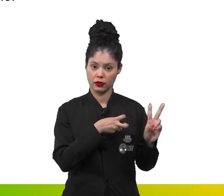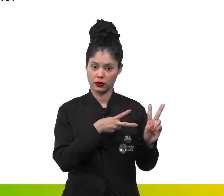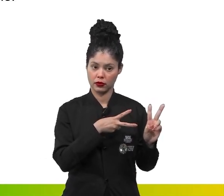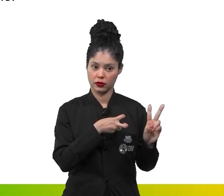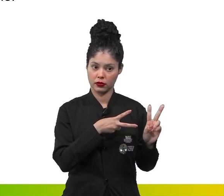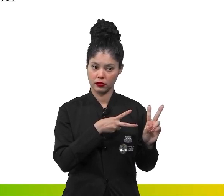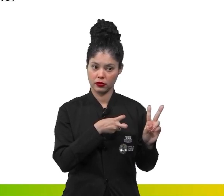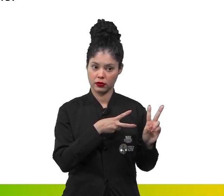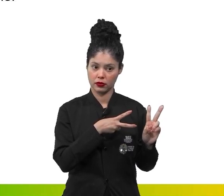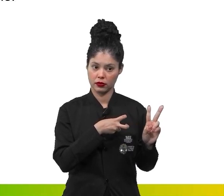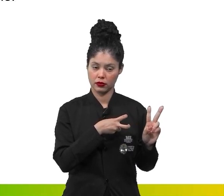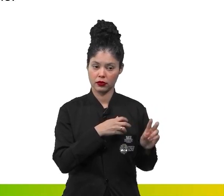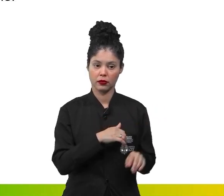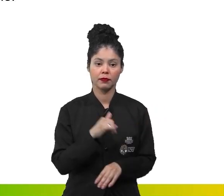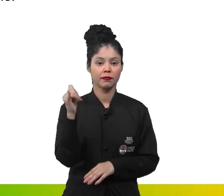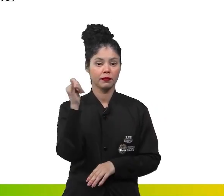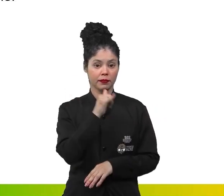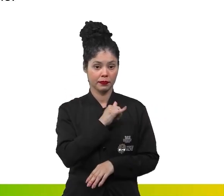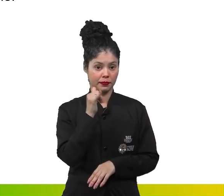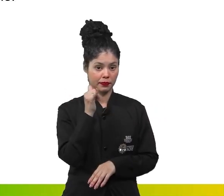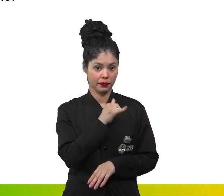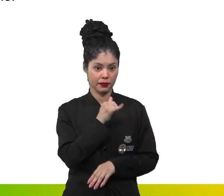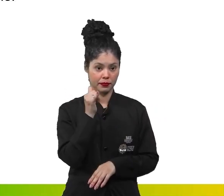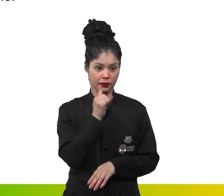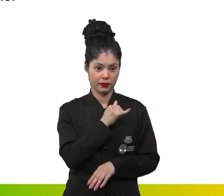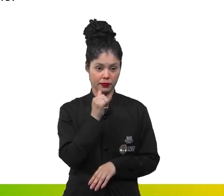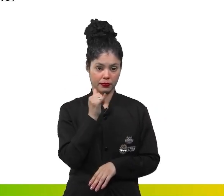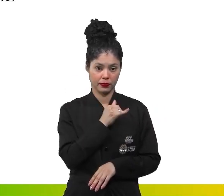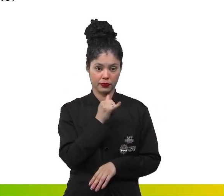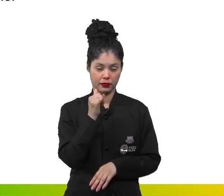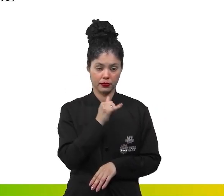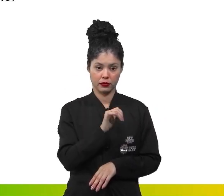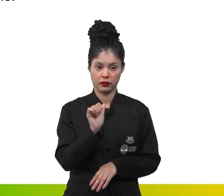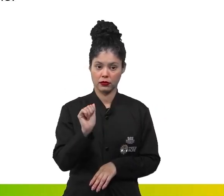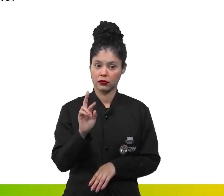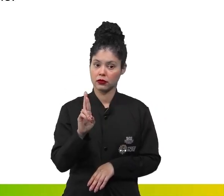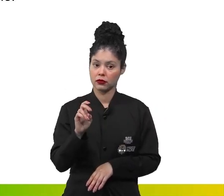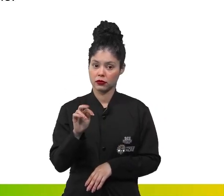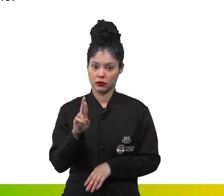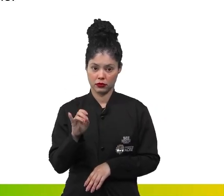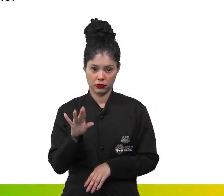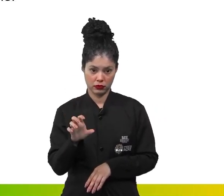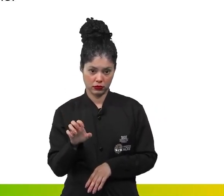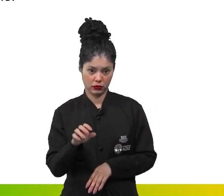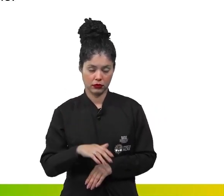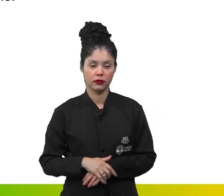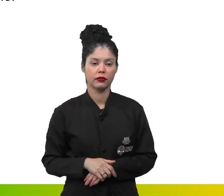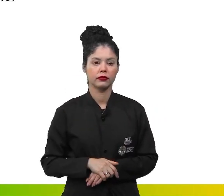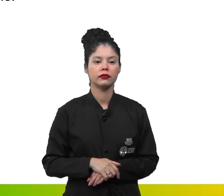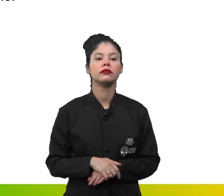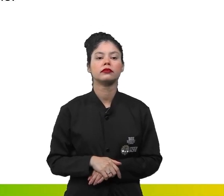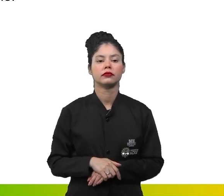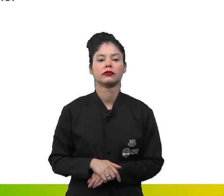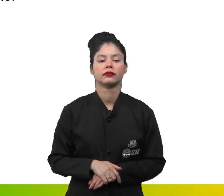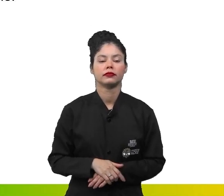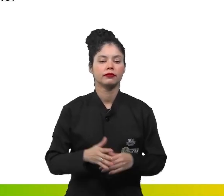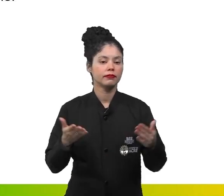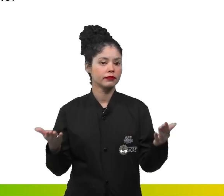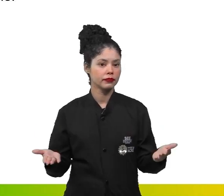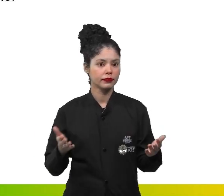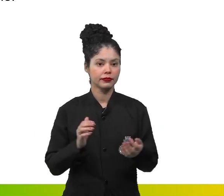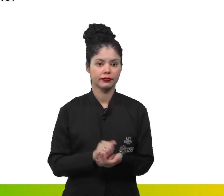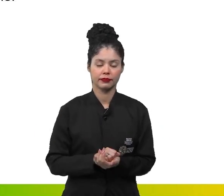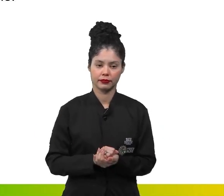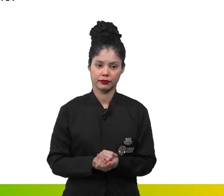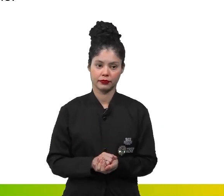Opção E, indígena de tronco tupi, italianos e árabes. Pessoal,